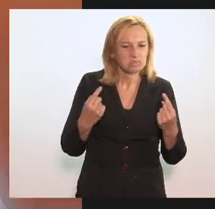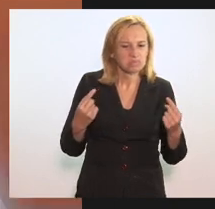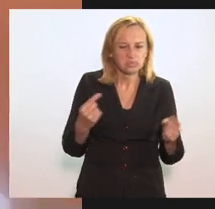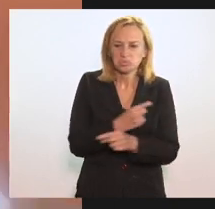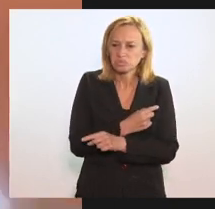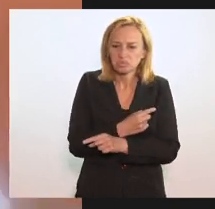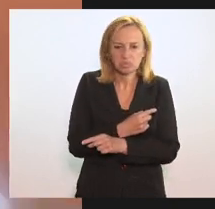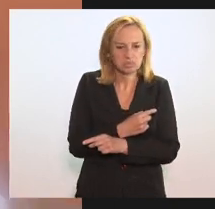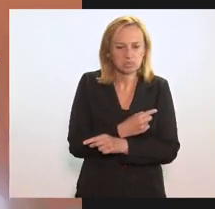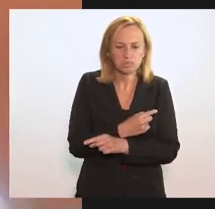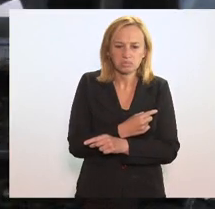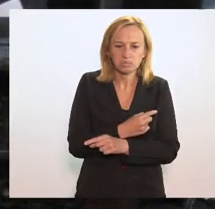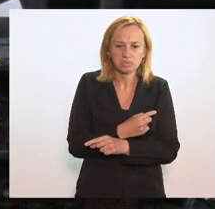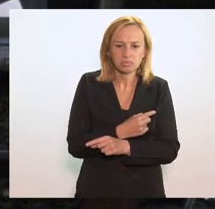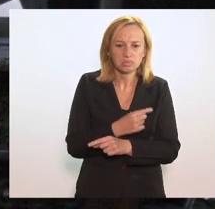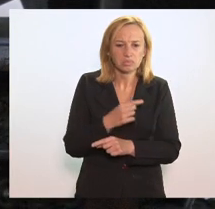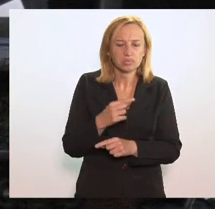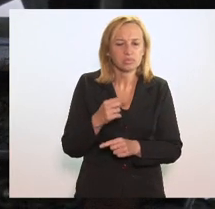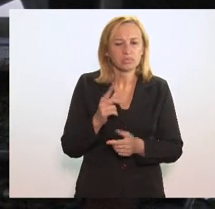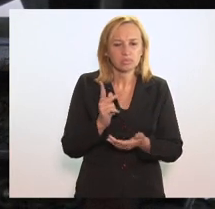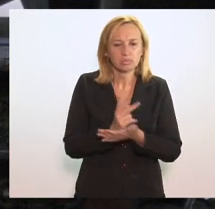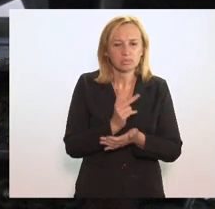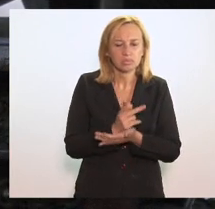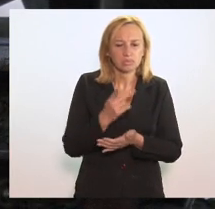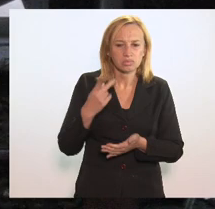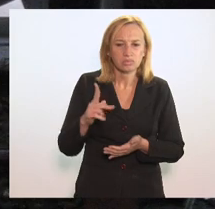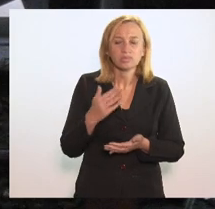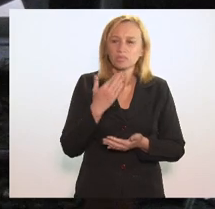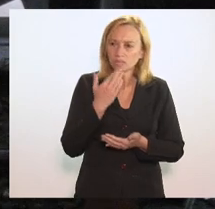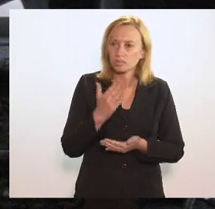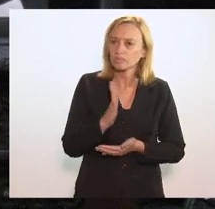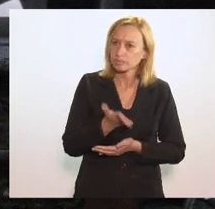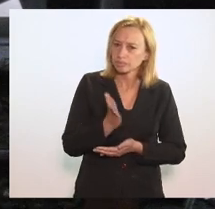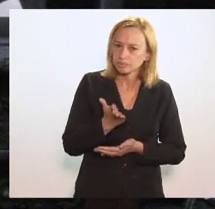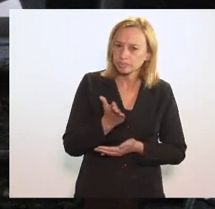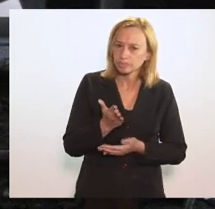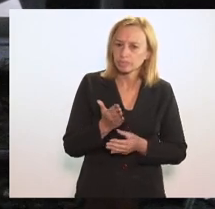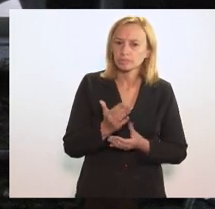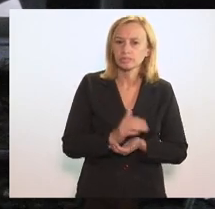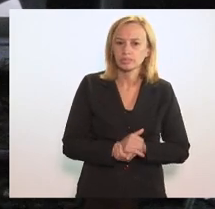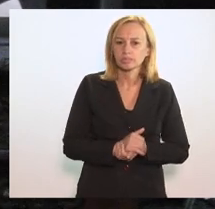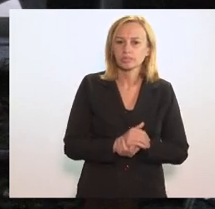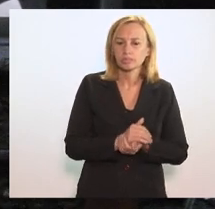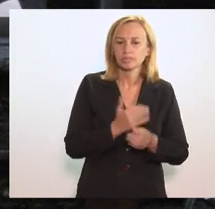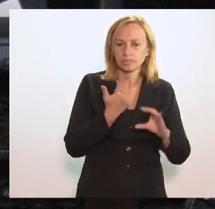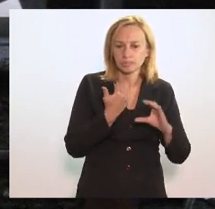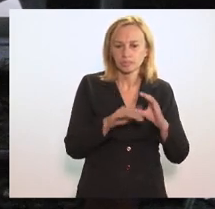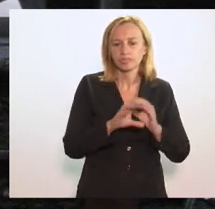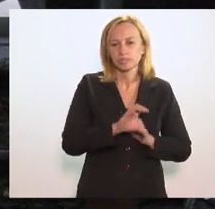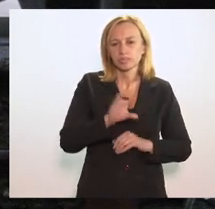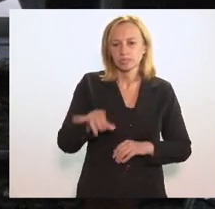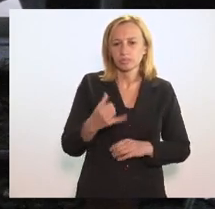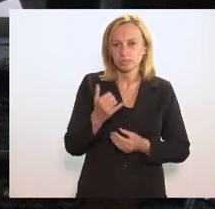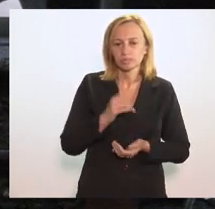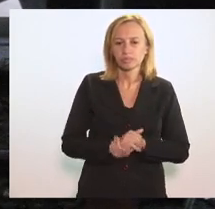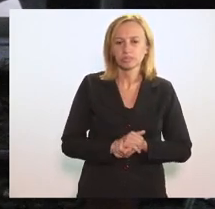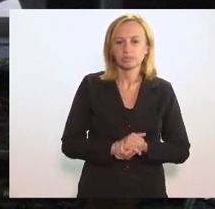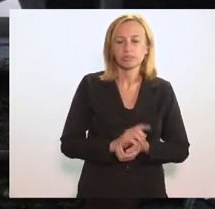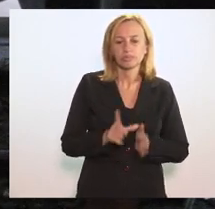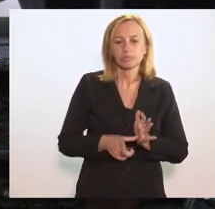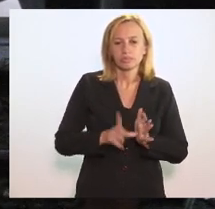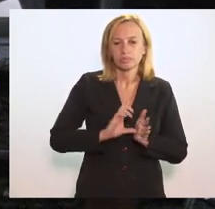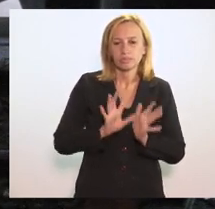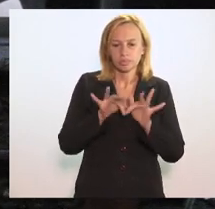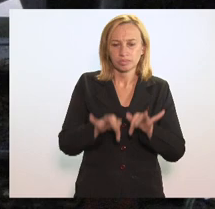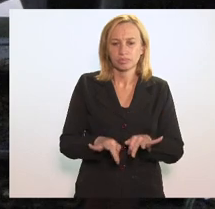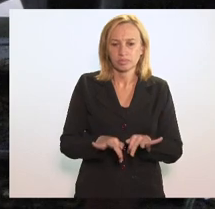parte da deputada. Presidente, eu já pedi para... Assim que foi feita a questão de ordem, eu pedi para puxar o projeto. E antes de encerrar